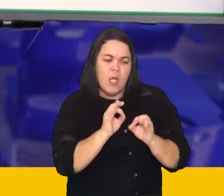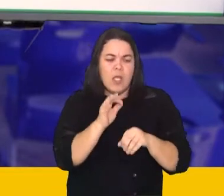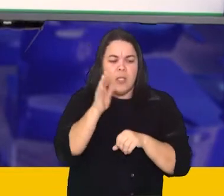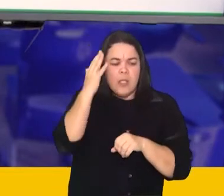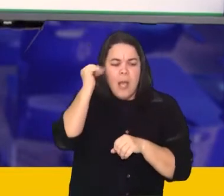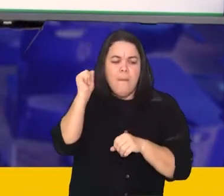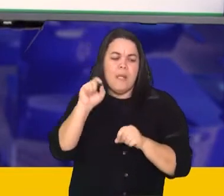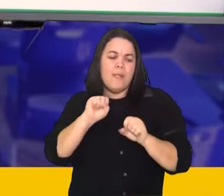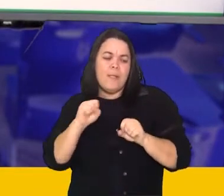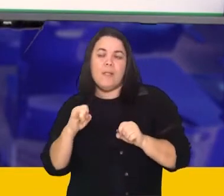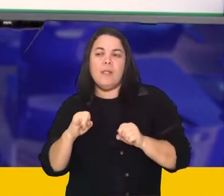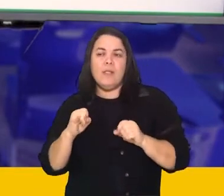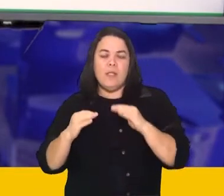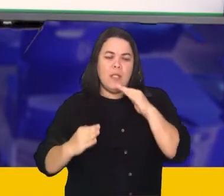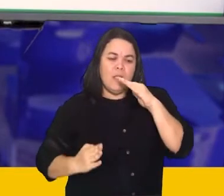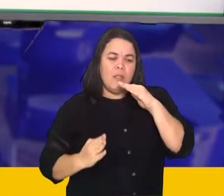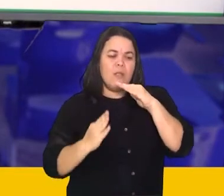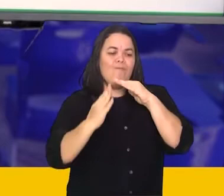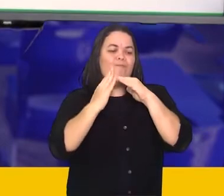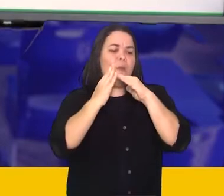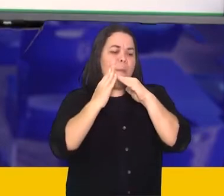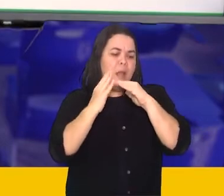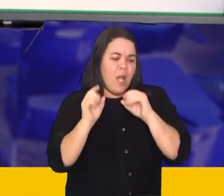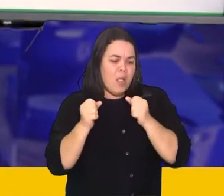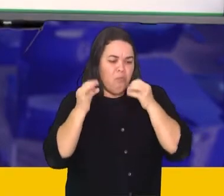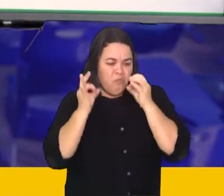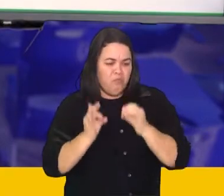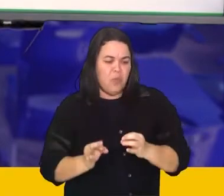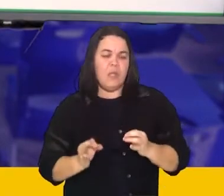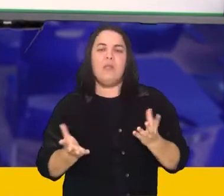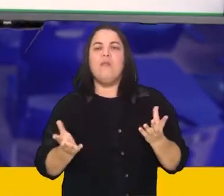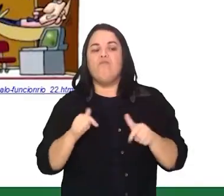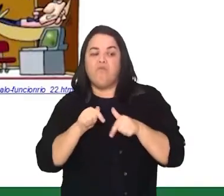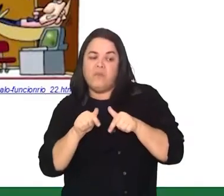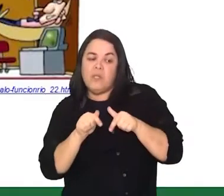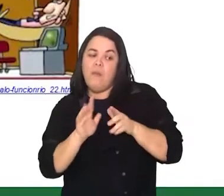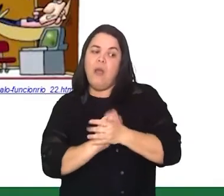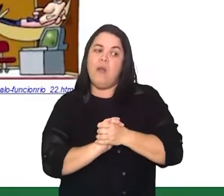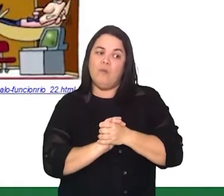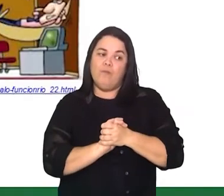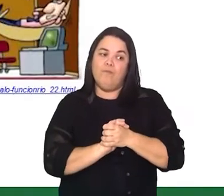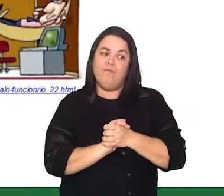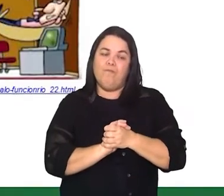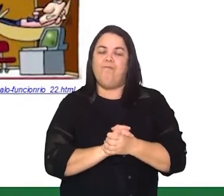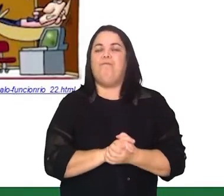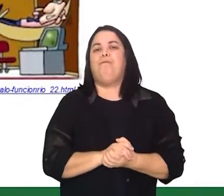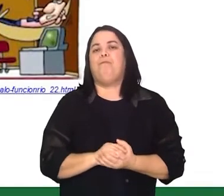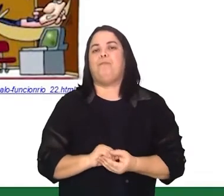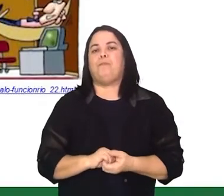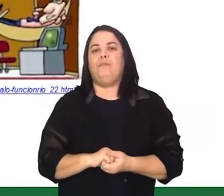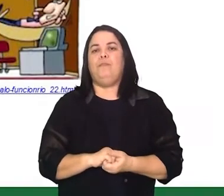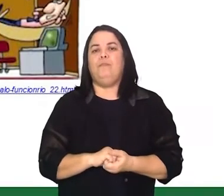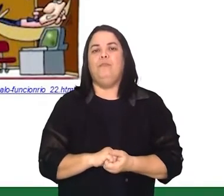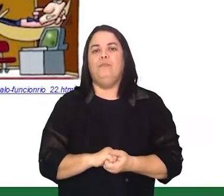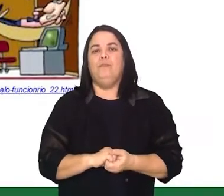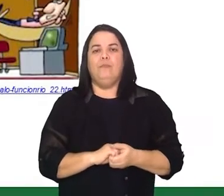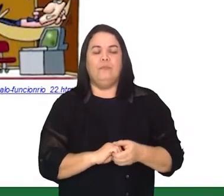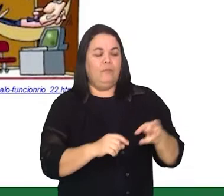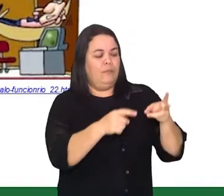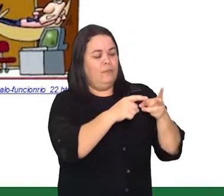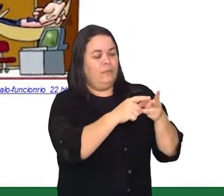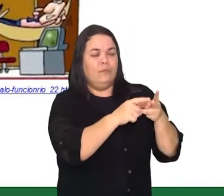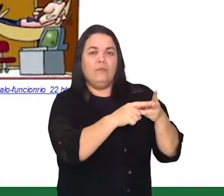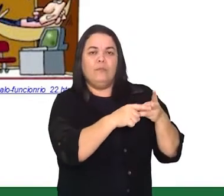atingiram as metas, se cumpriram bem o seu trabalho. Balanço de desempenhos. Mas o